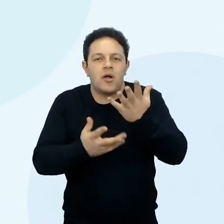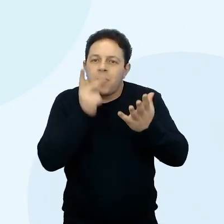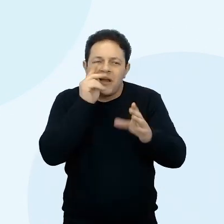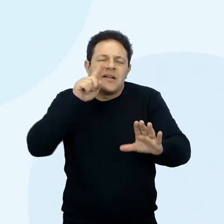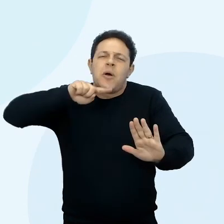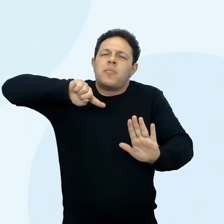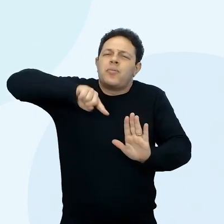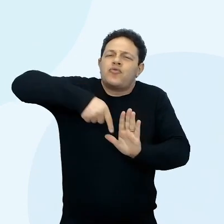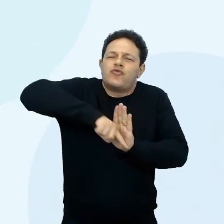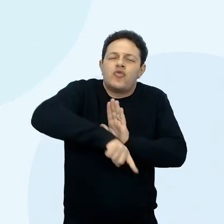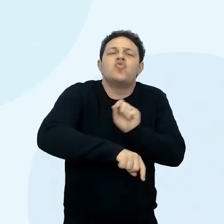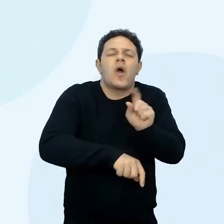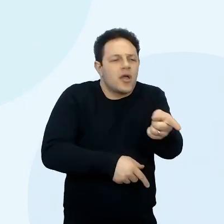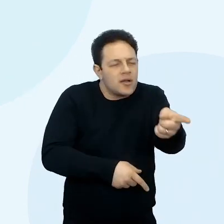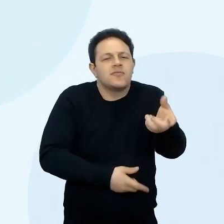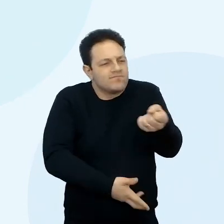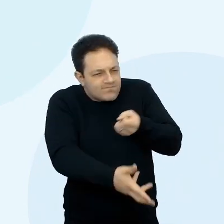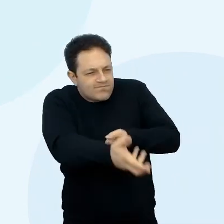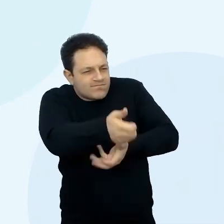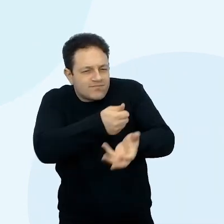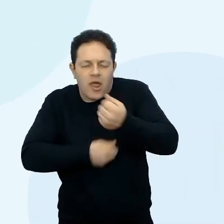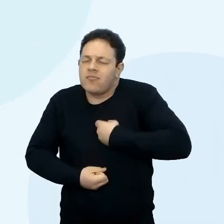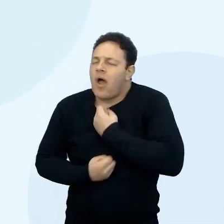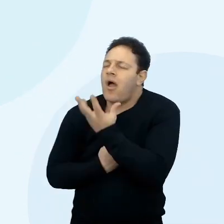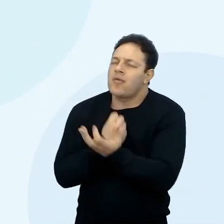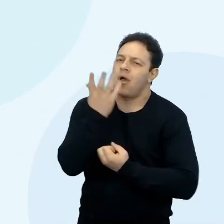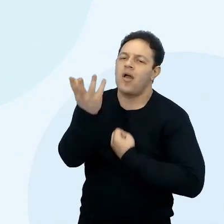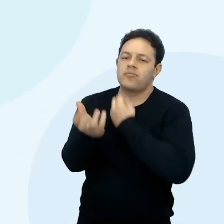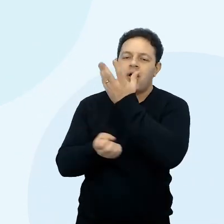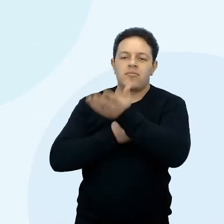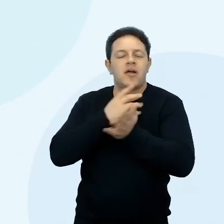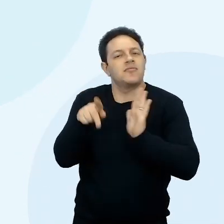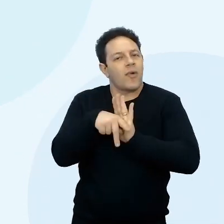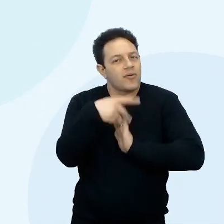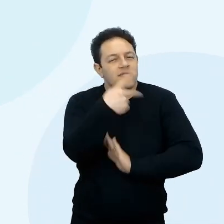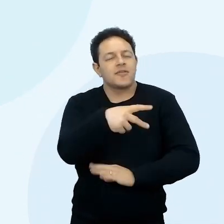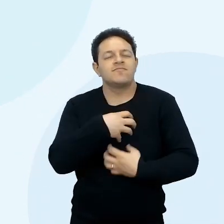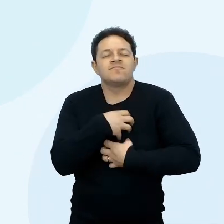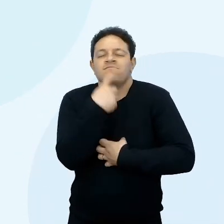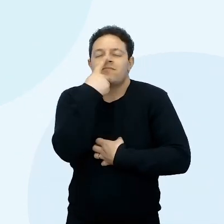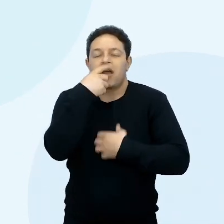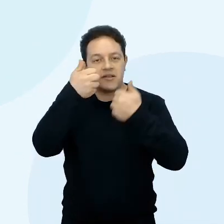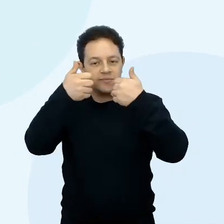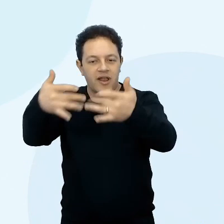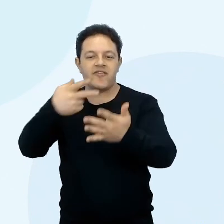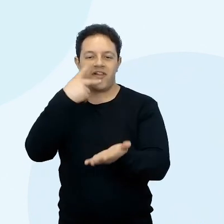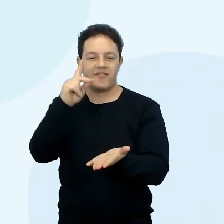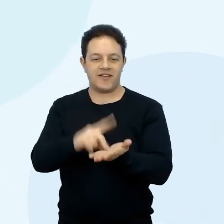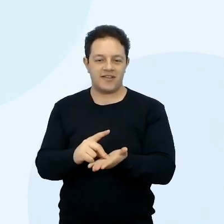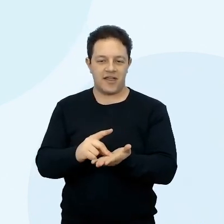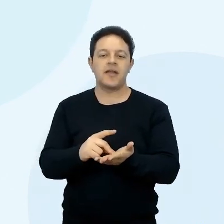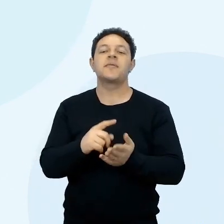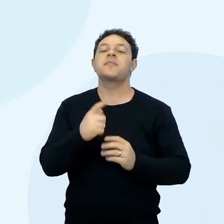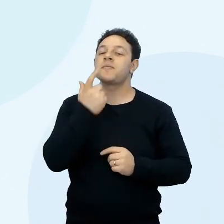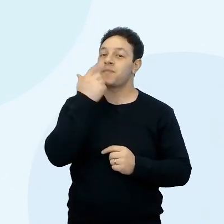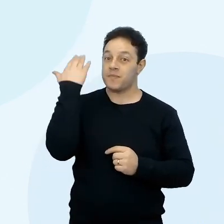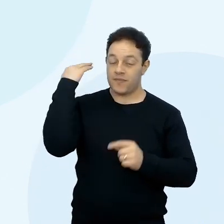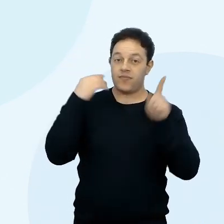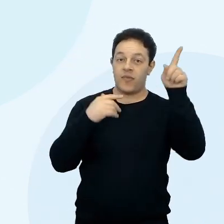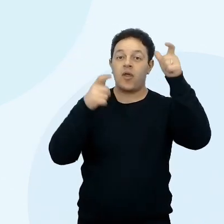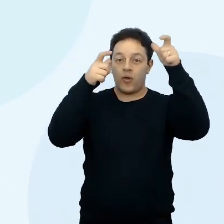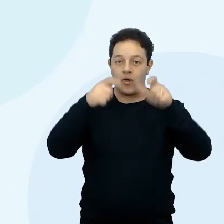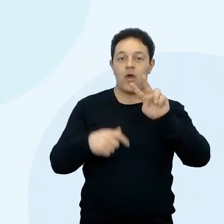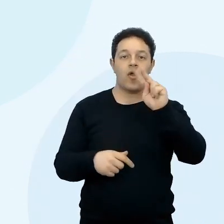mais profundas do ponto de vista afetivo. Foi homenageado há pouco tempo em Hollywood